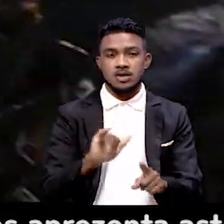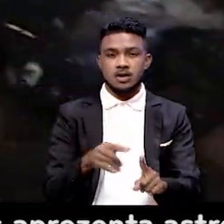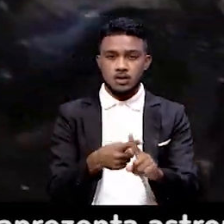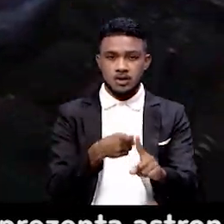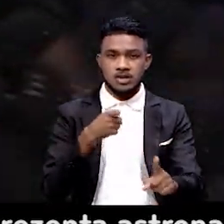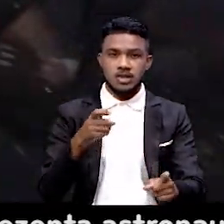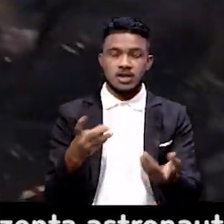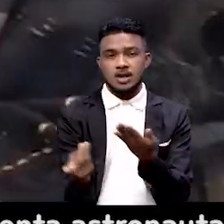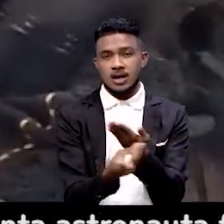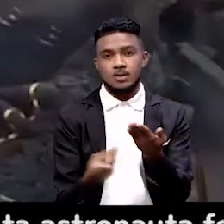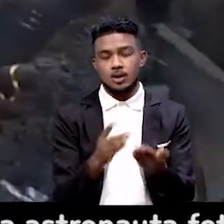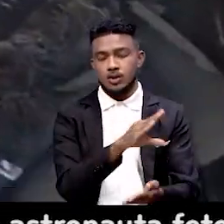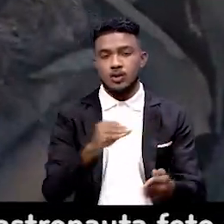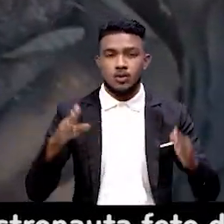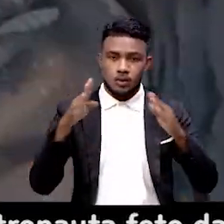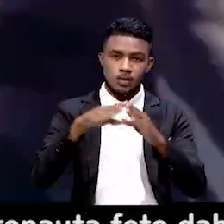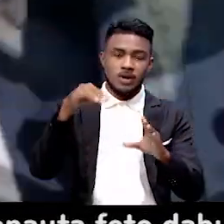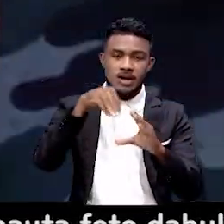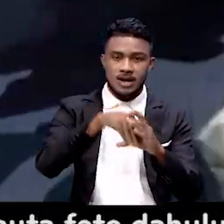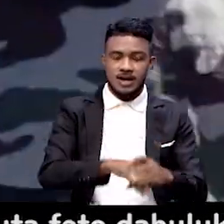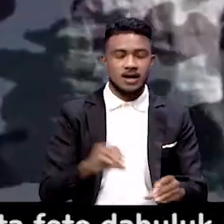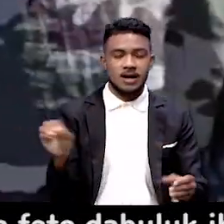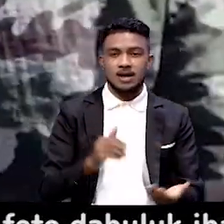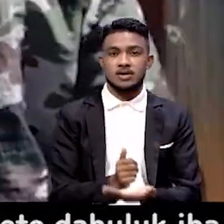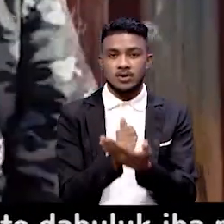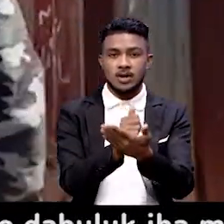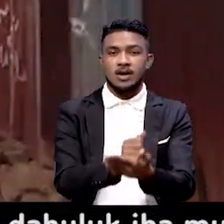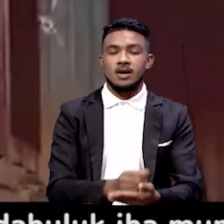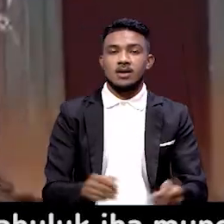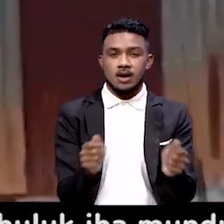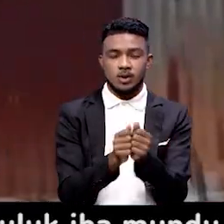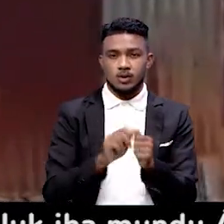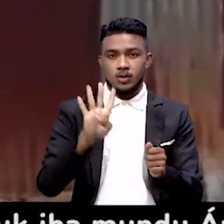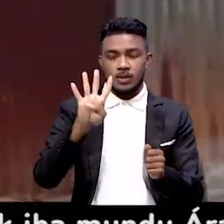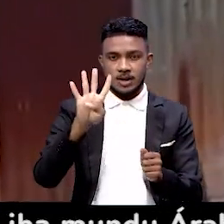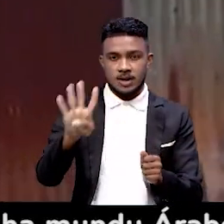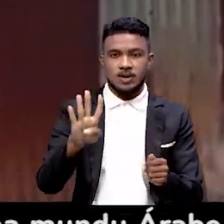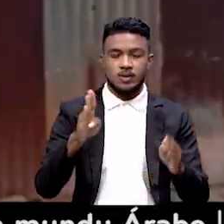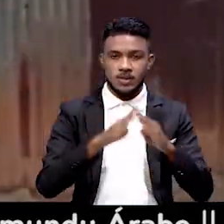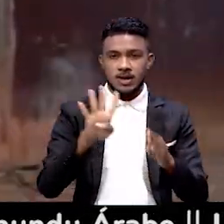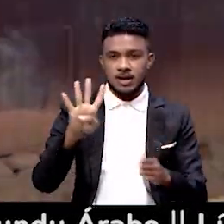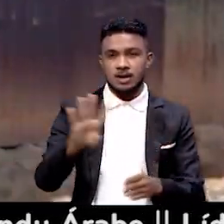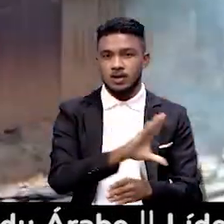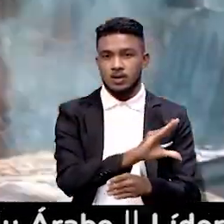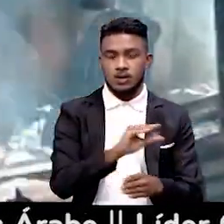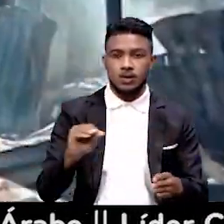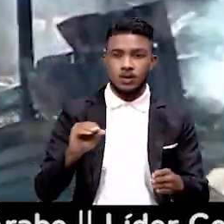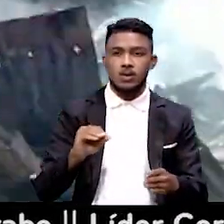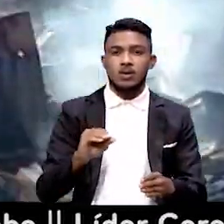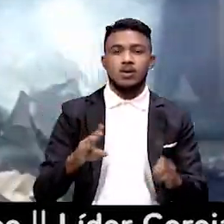la salva total uma hat uma pribadi makhat ho uma dinas uma